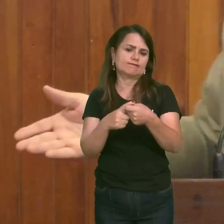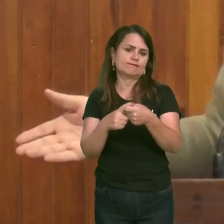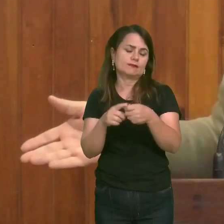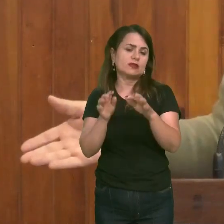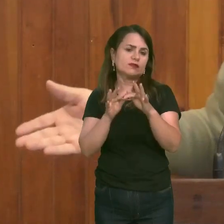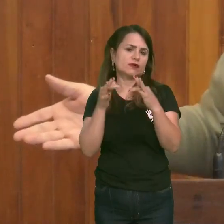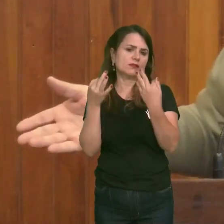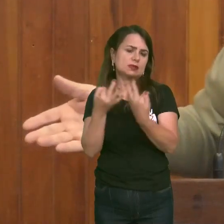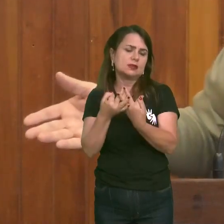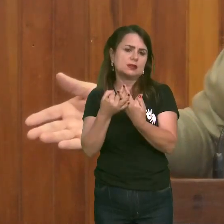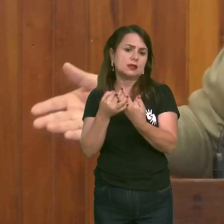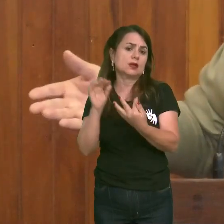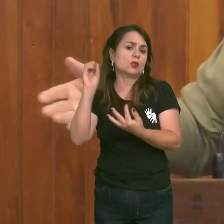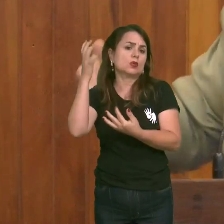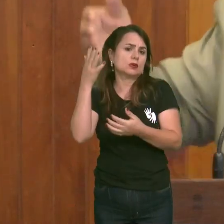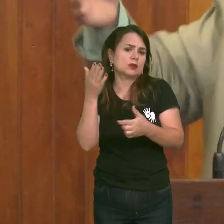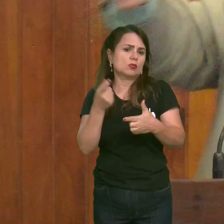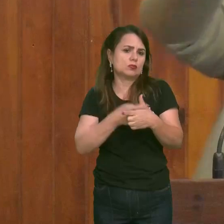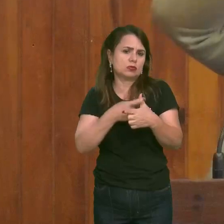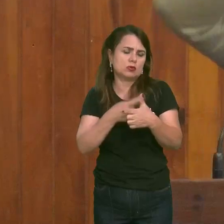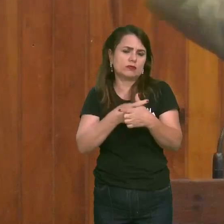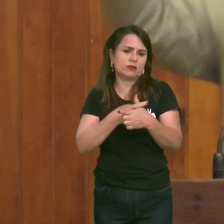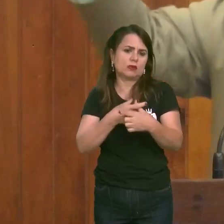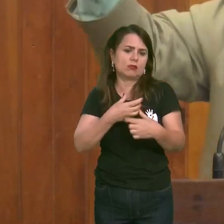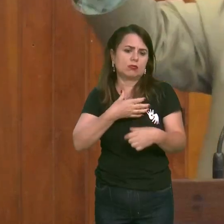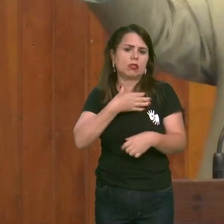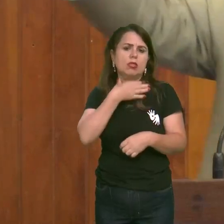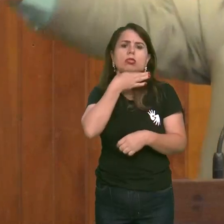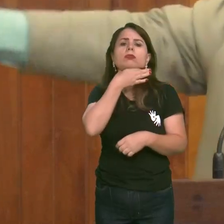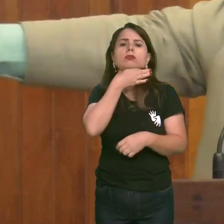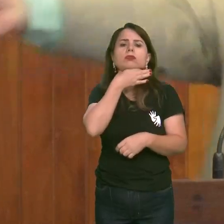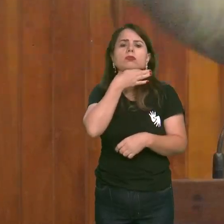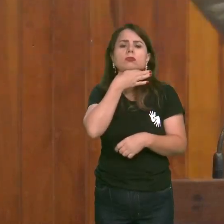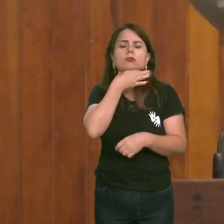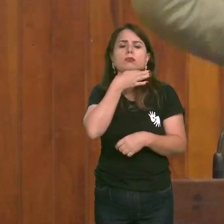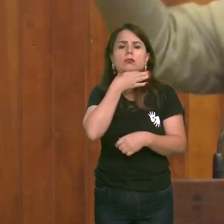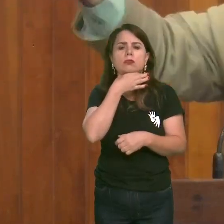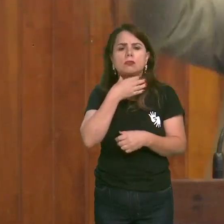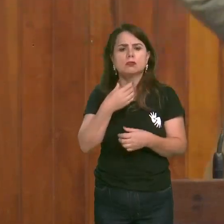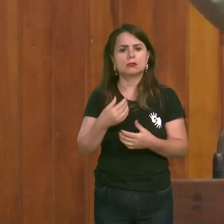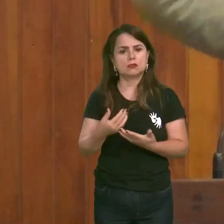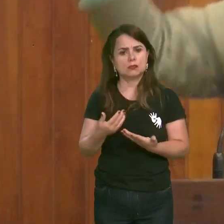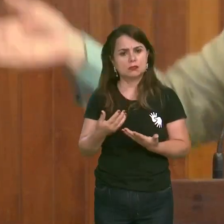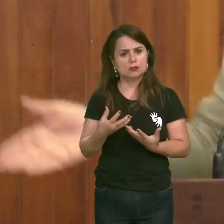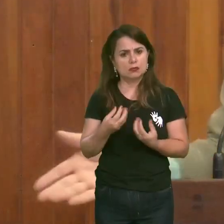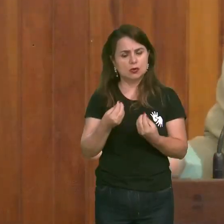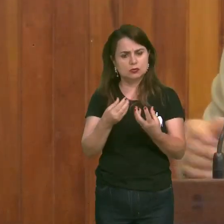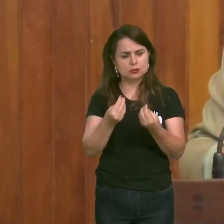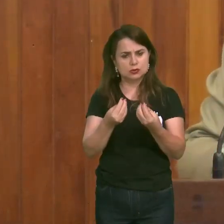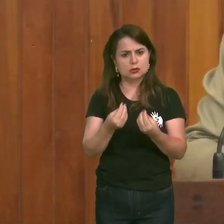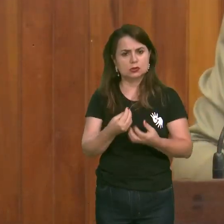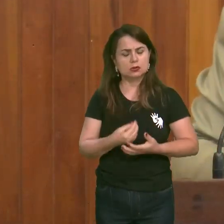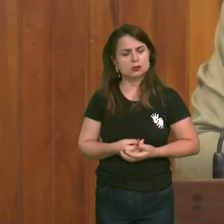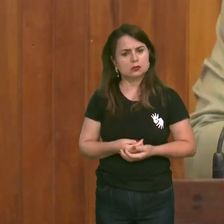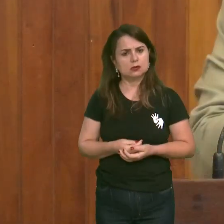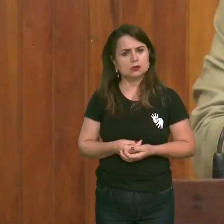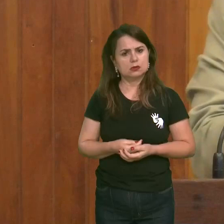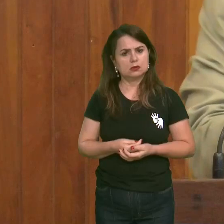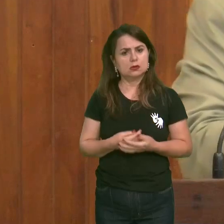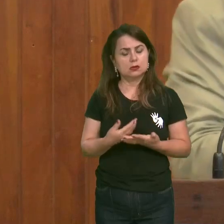famílias estavam endividadas até a alma até a sua quinta geração décima geração